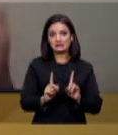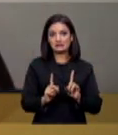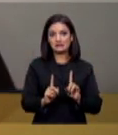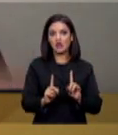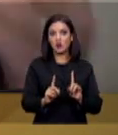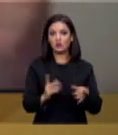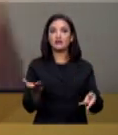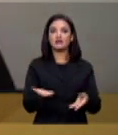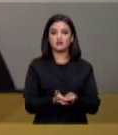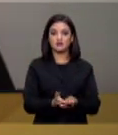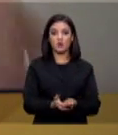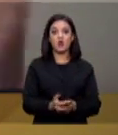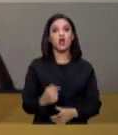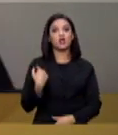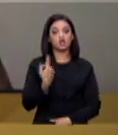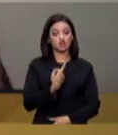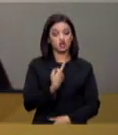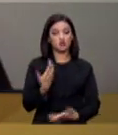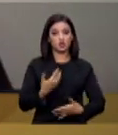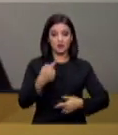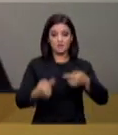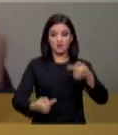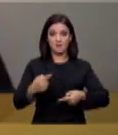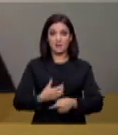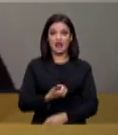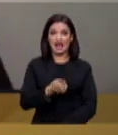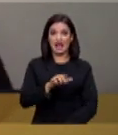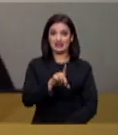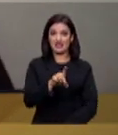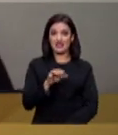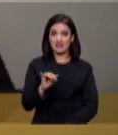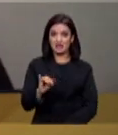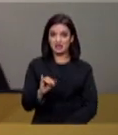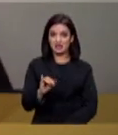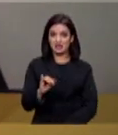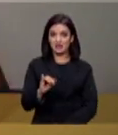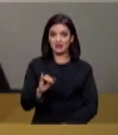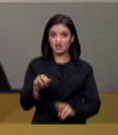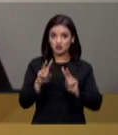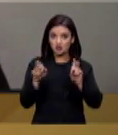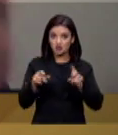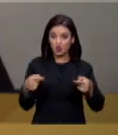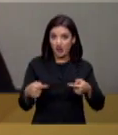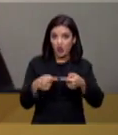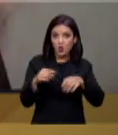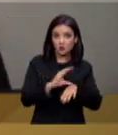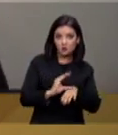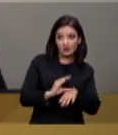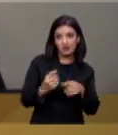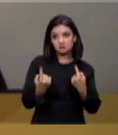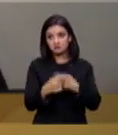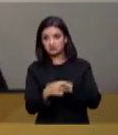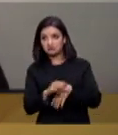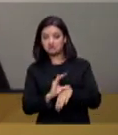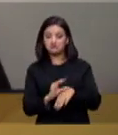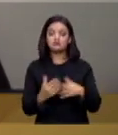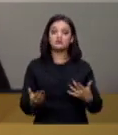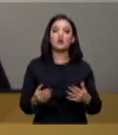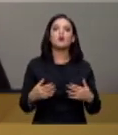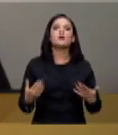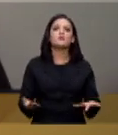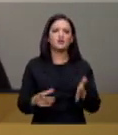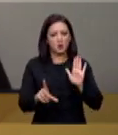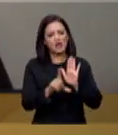estamos examinando uma ação direta de inconstitucionalidade. E, nesse aspecto, data vênia, estou entendendo que elas estão compatíveis